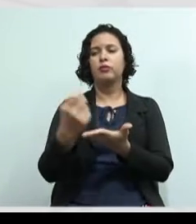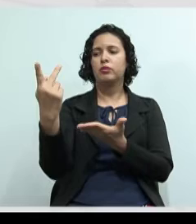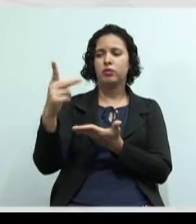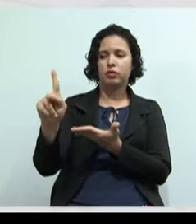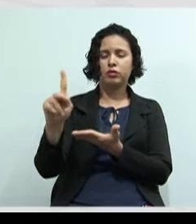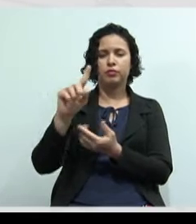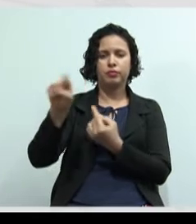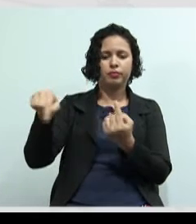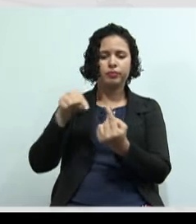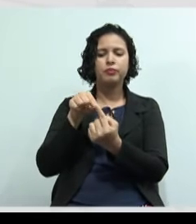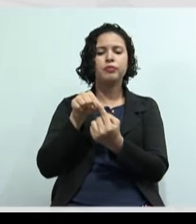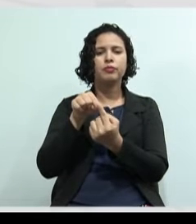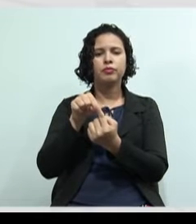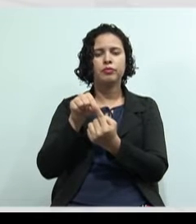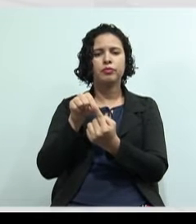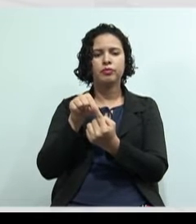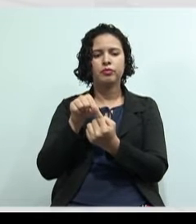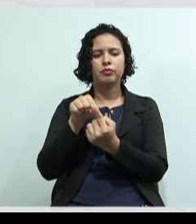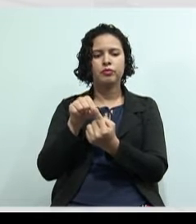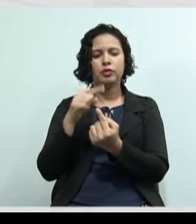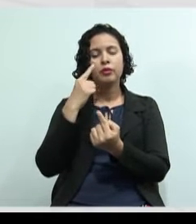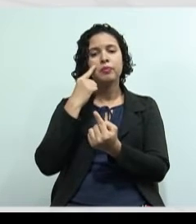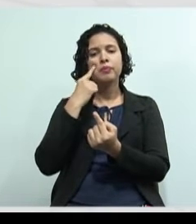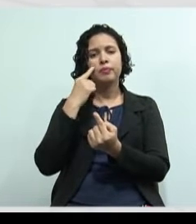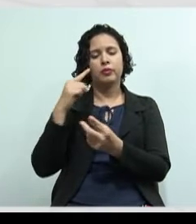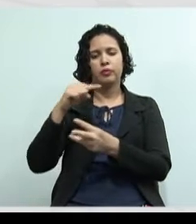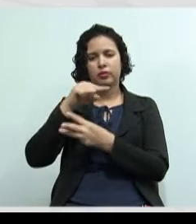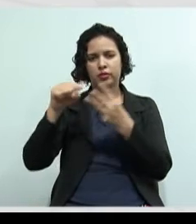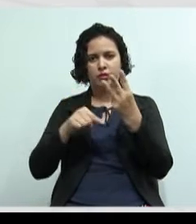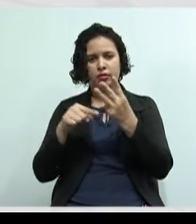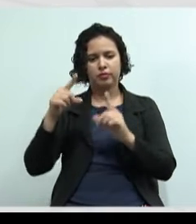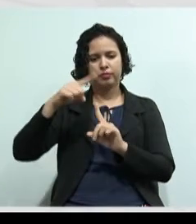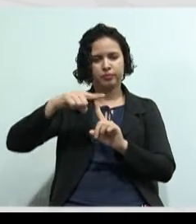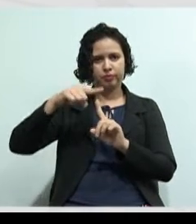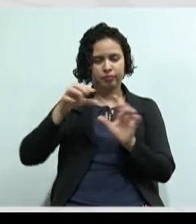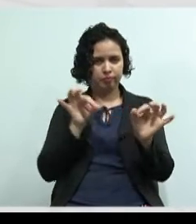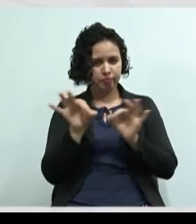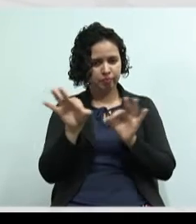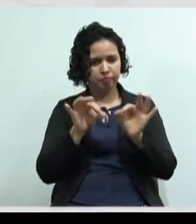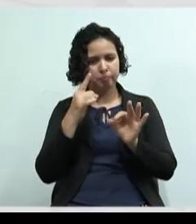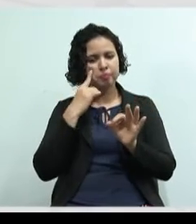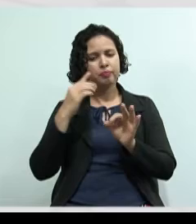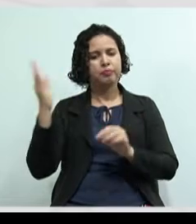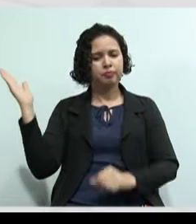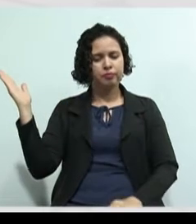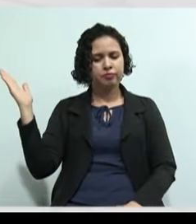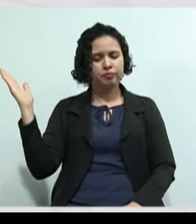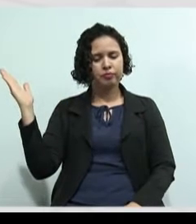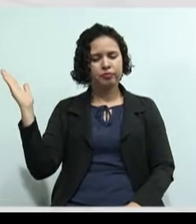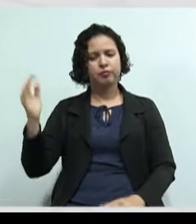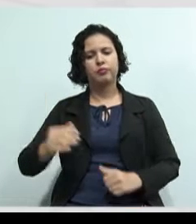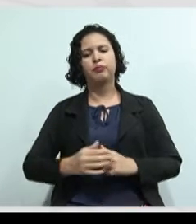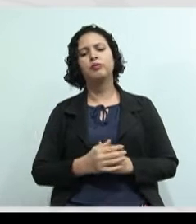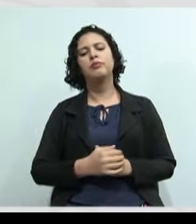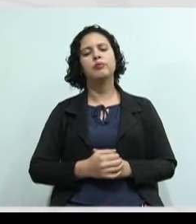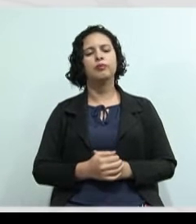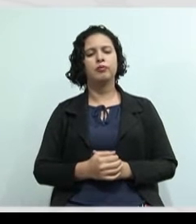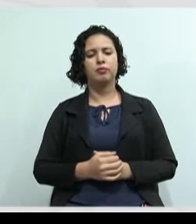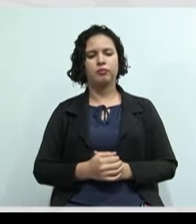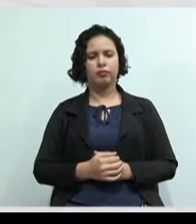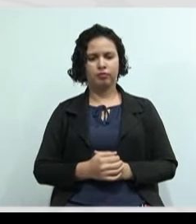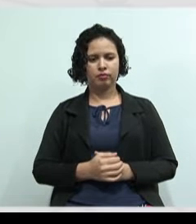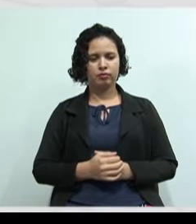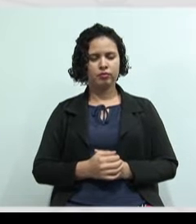seus objetivos. E aí eu trouxe para ti os 3 tipos de planejamento, tá? Deixa eu colocar aqui, você vai entender muito bem.